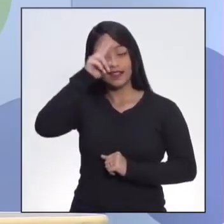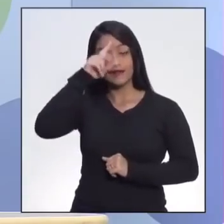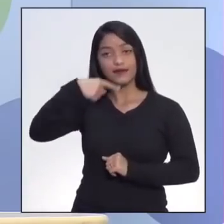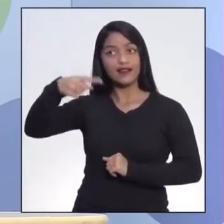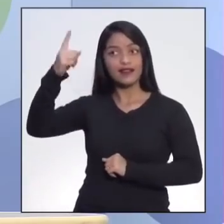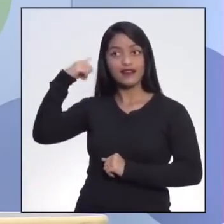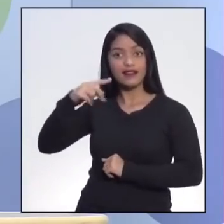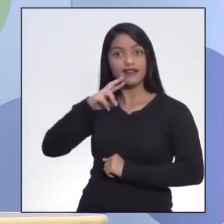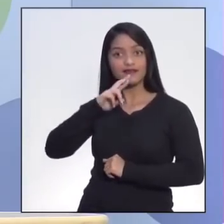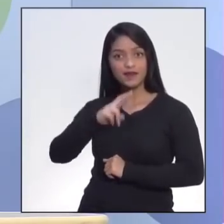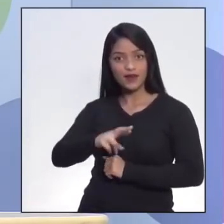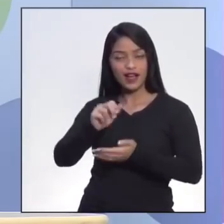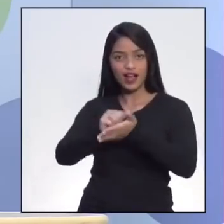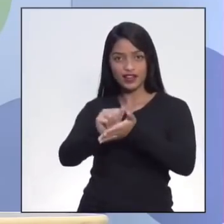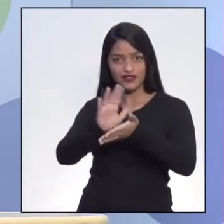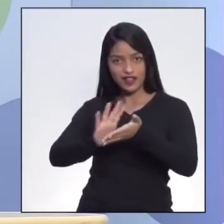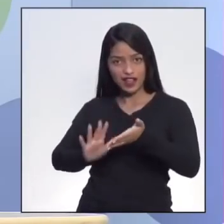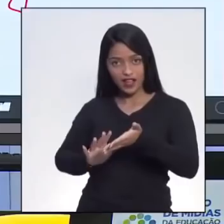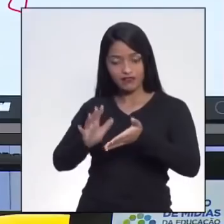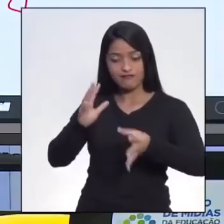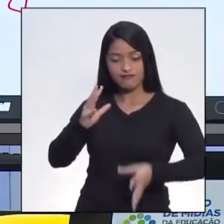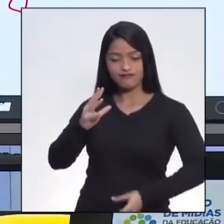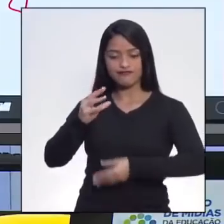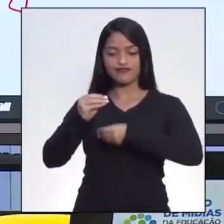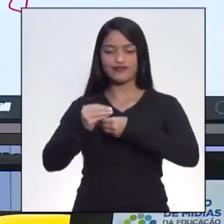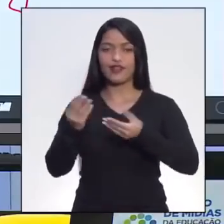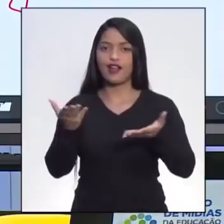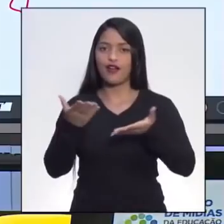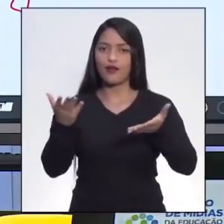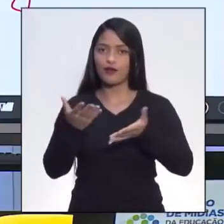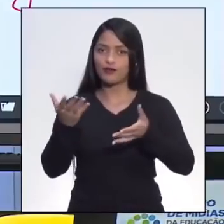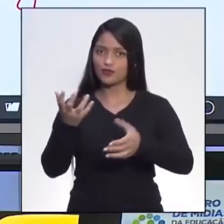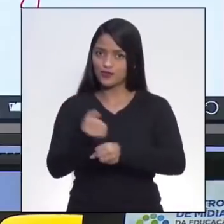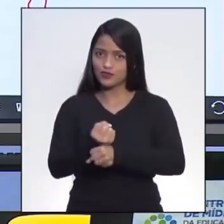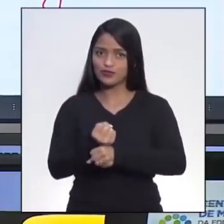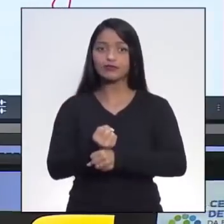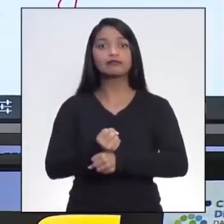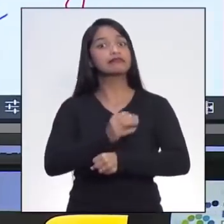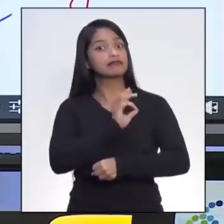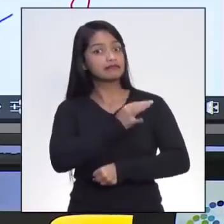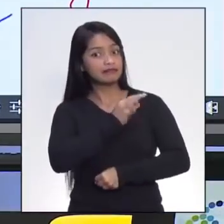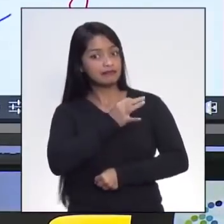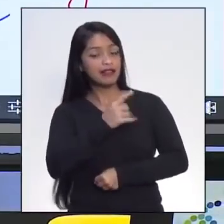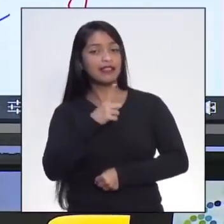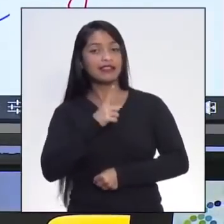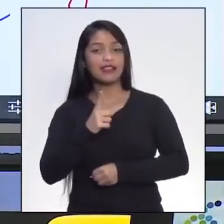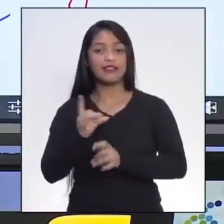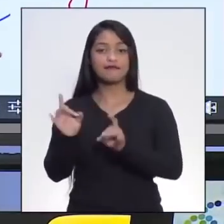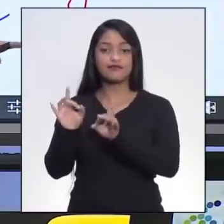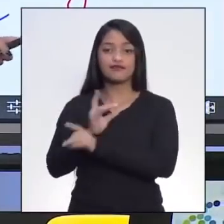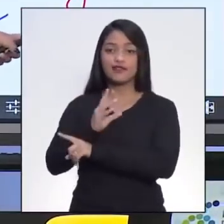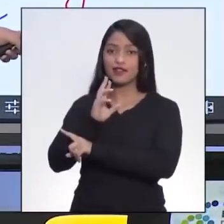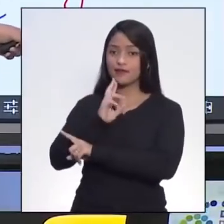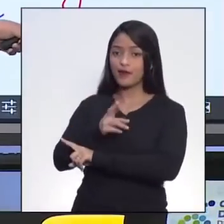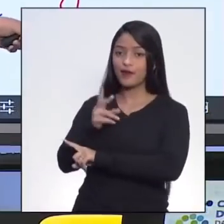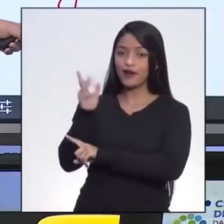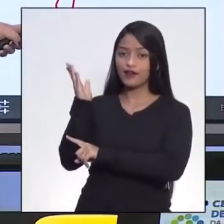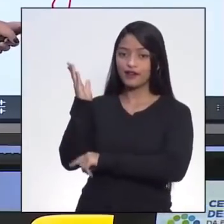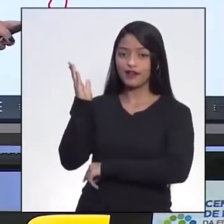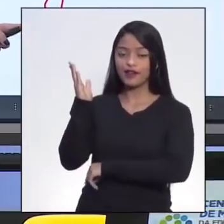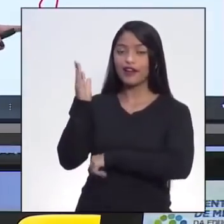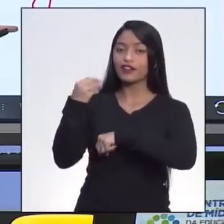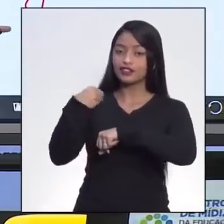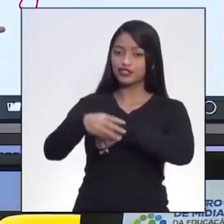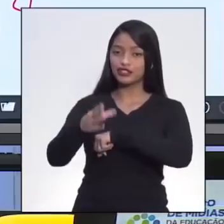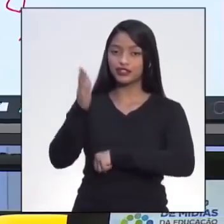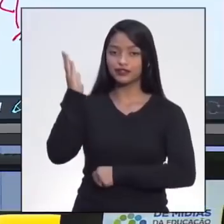vão executar essa, né, Ale? Exatamente, ó. Resposta que ainda está por aqui, ó. Fica a dica, né,